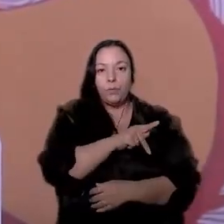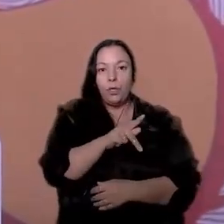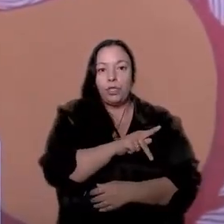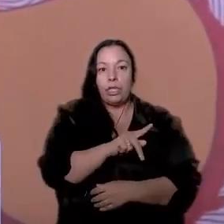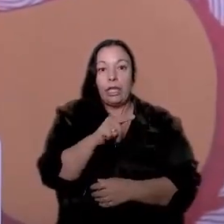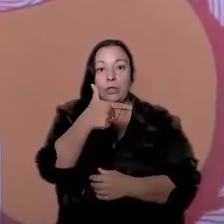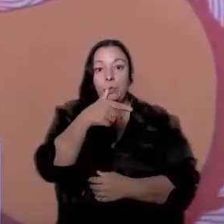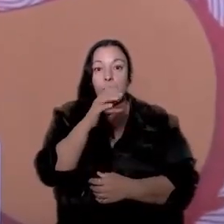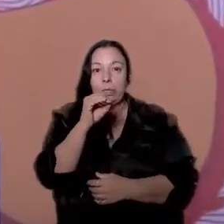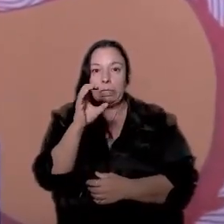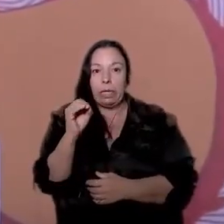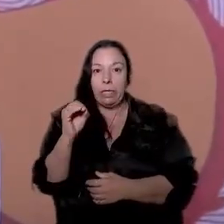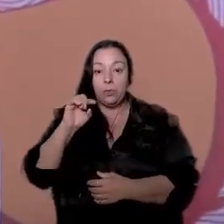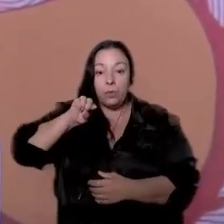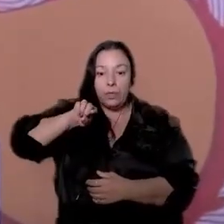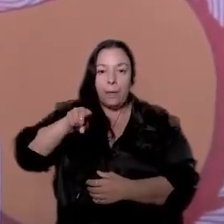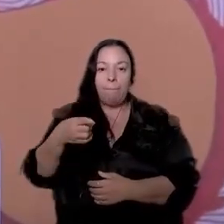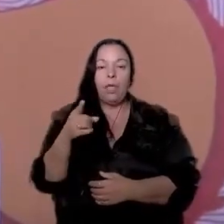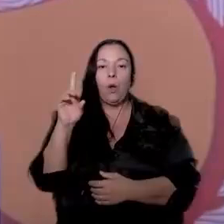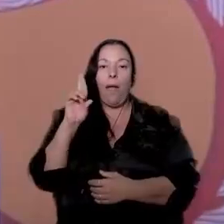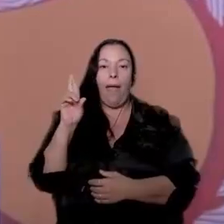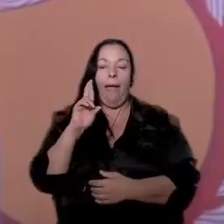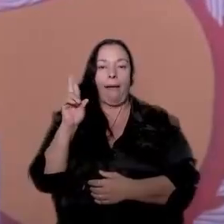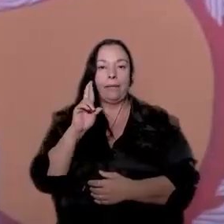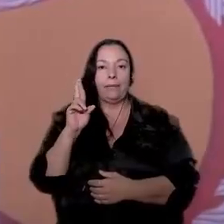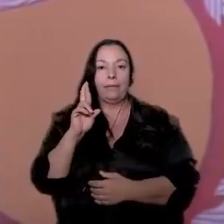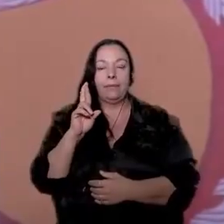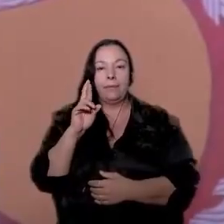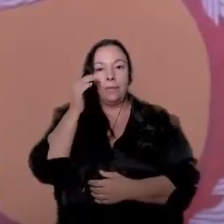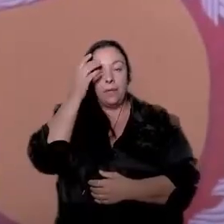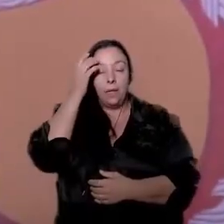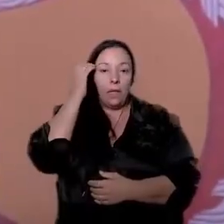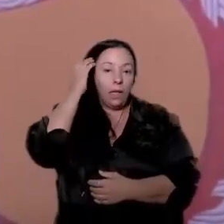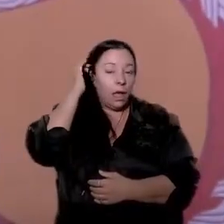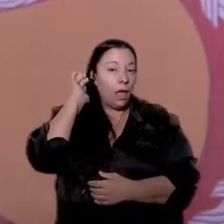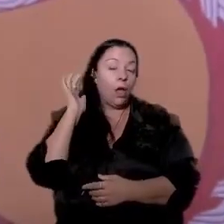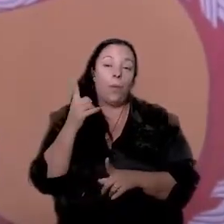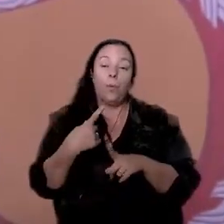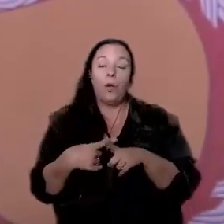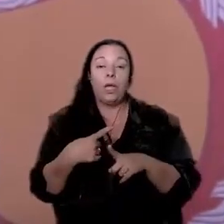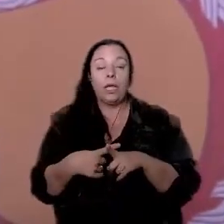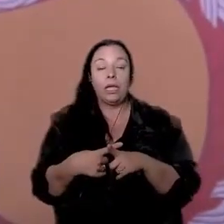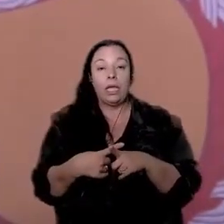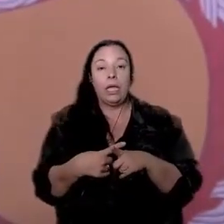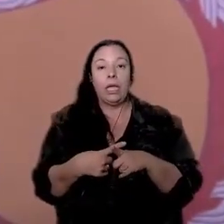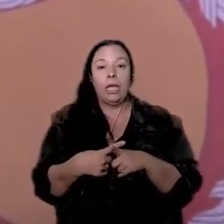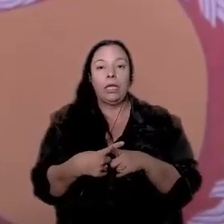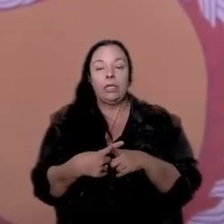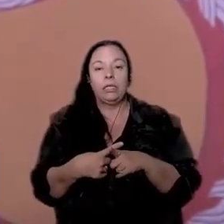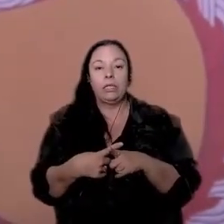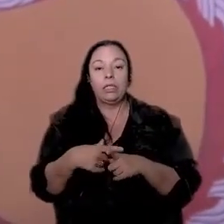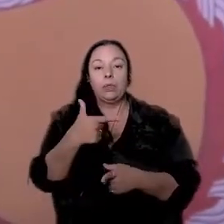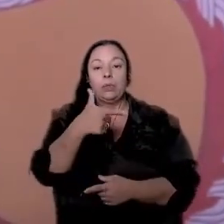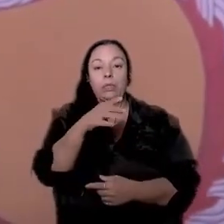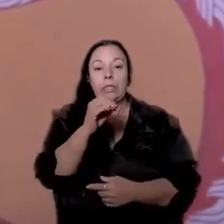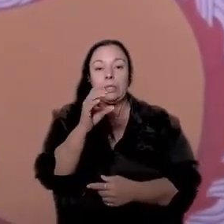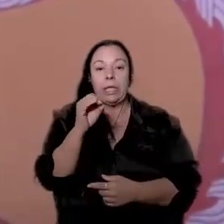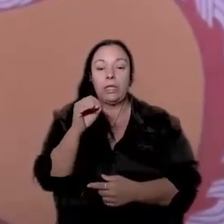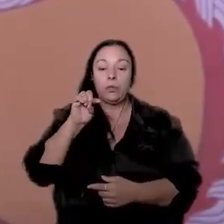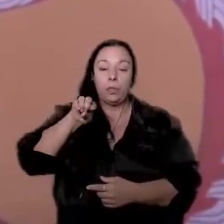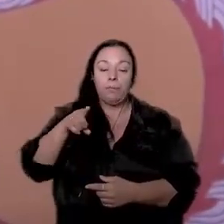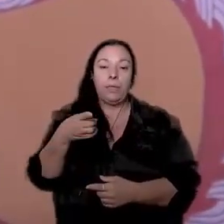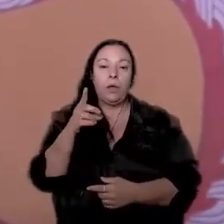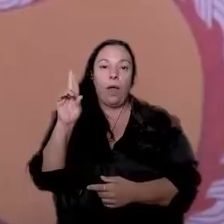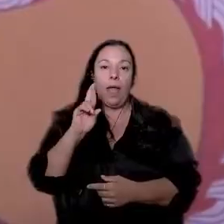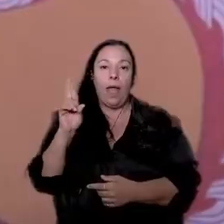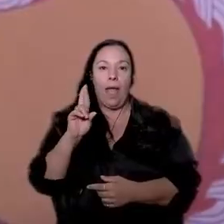máximo, 200 mil reais. E aí vai que a pergunta da Sueli fez. Por que a gente colocou uma limitação para 200 mil reais? Primeiro, por